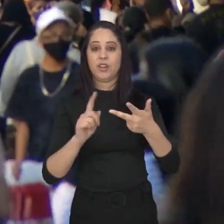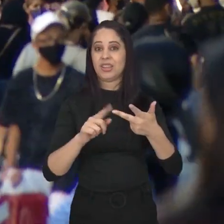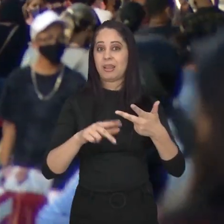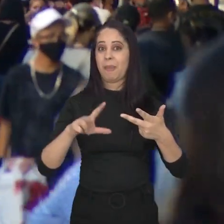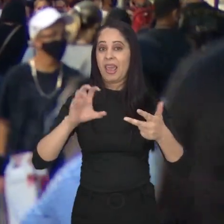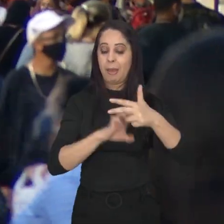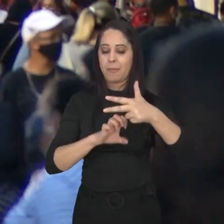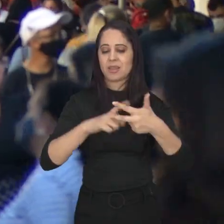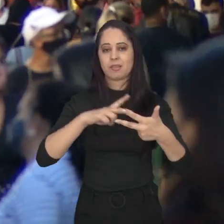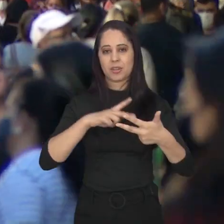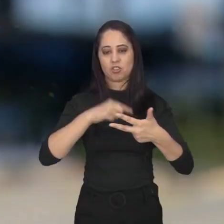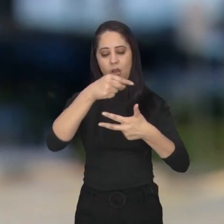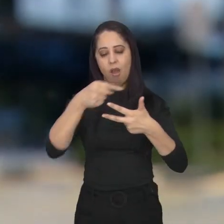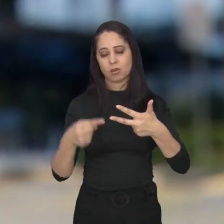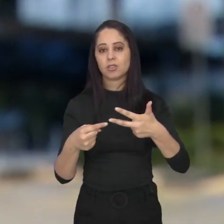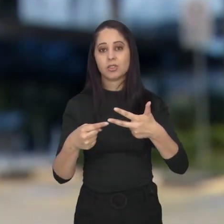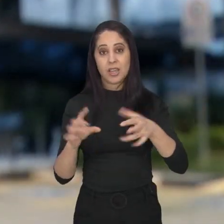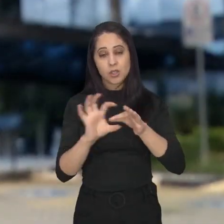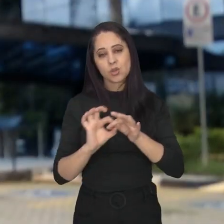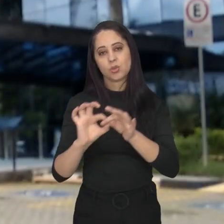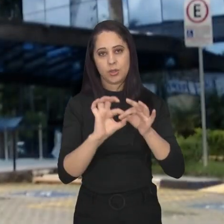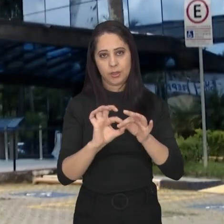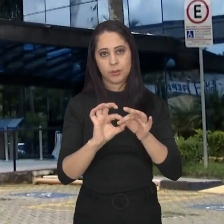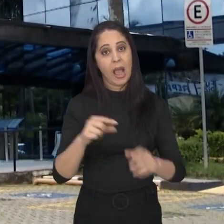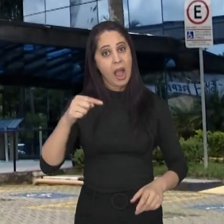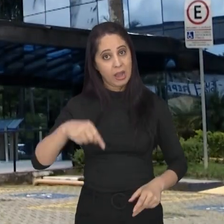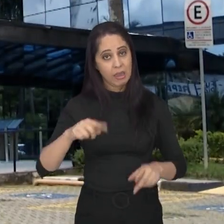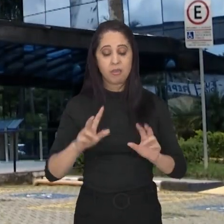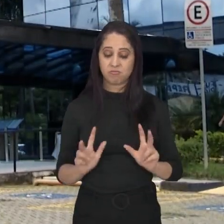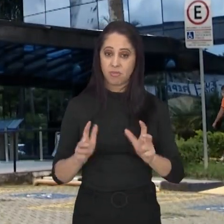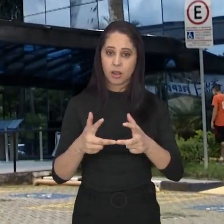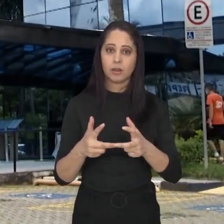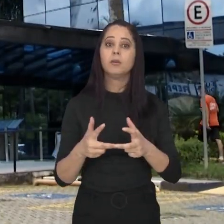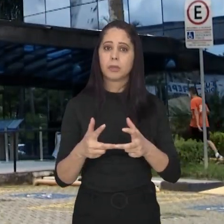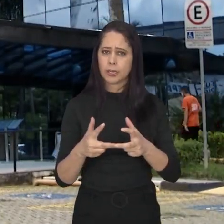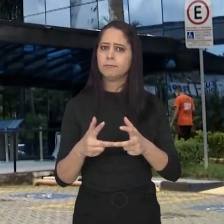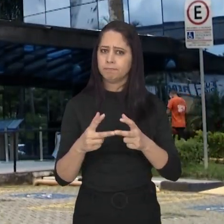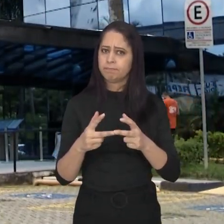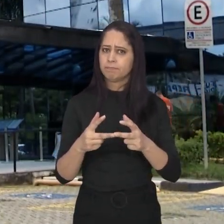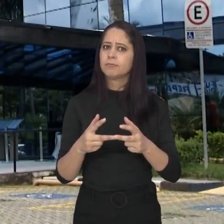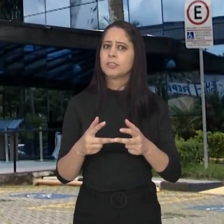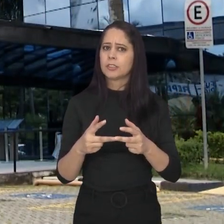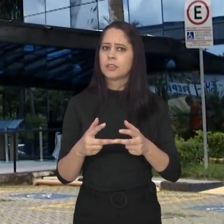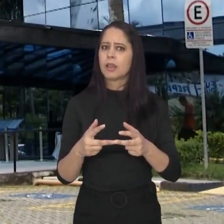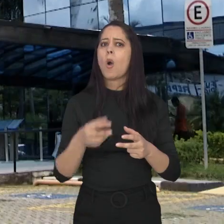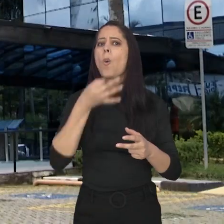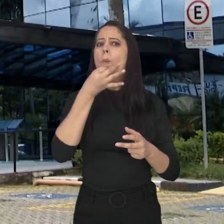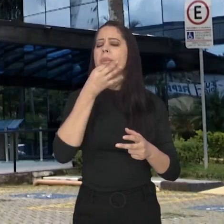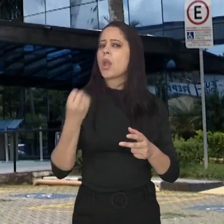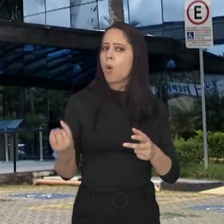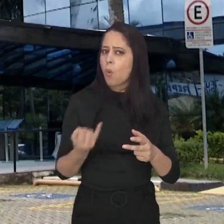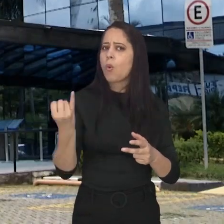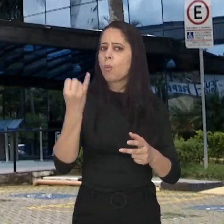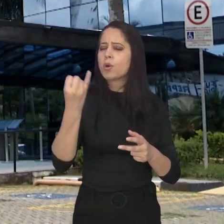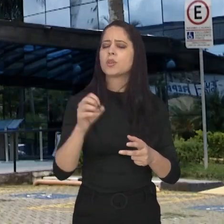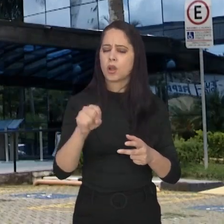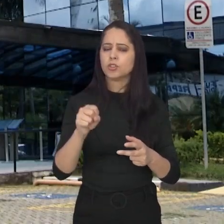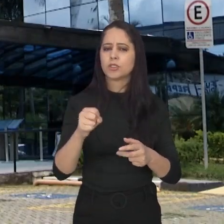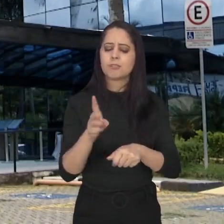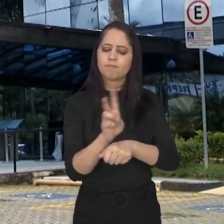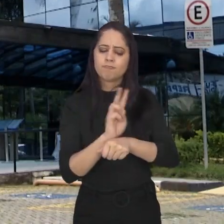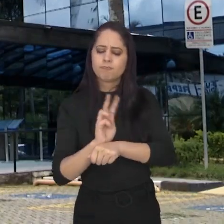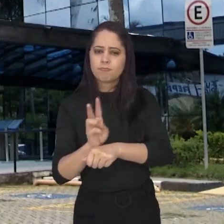bancos promovam, por meio de financiamento, etc., atividades que estão ligadas a desmatamento. Então isso é interessante e veio da iniciativa privada, ou